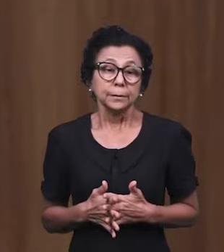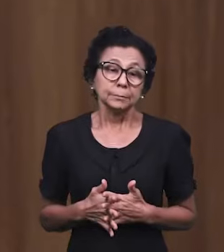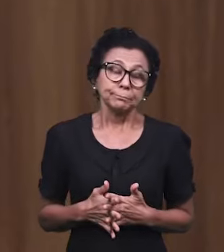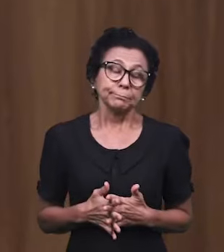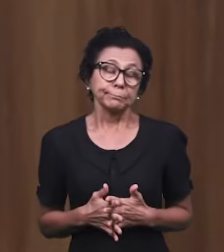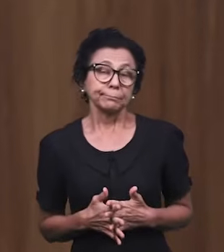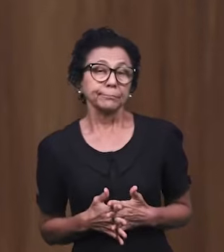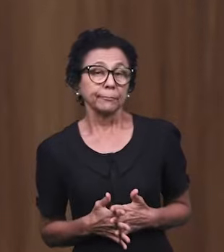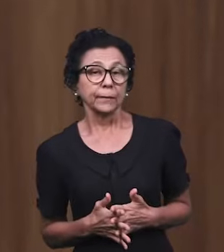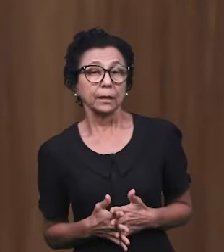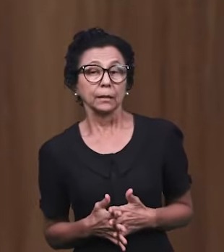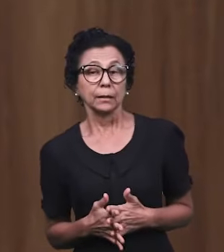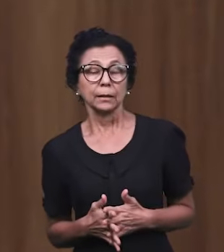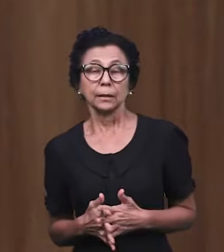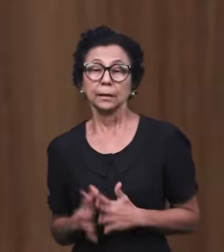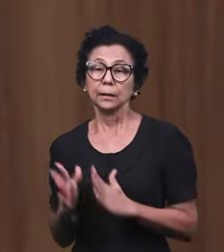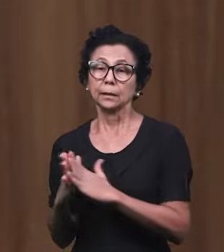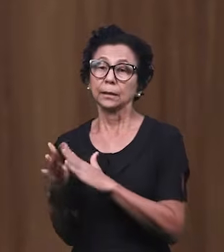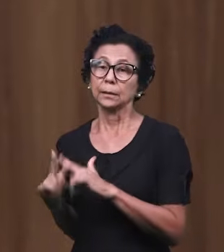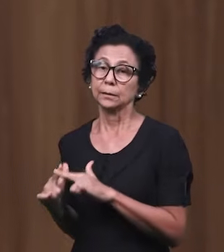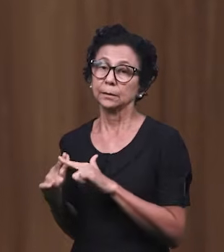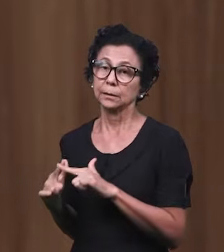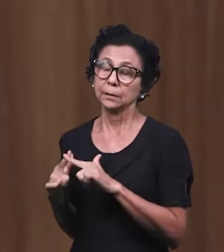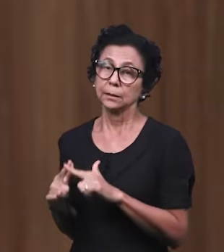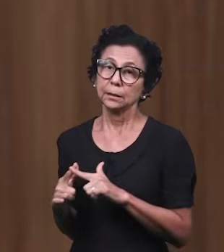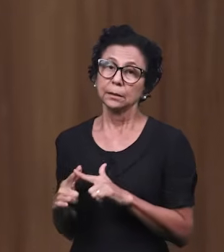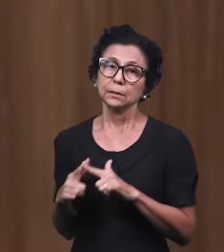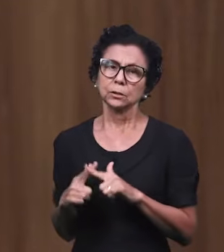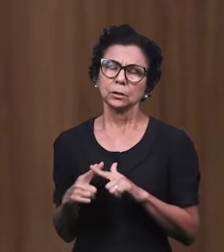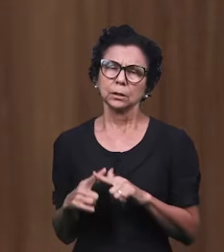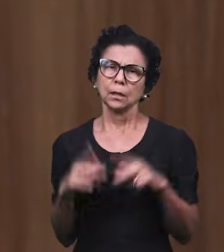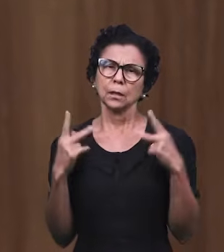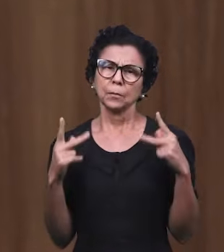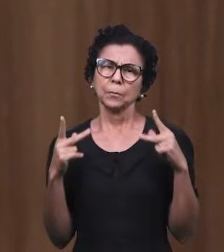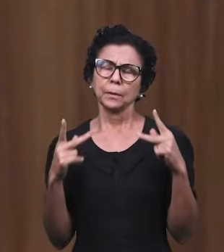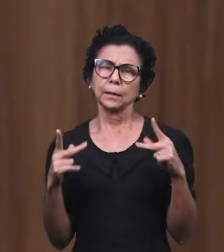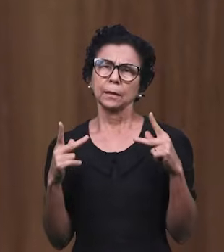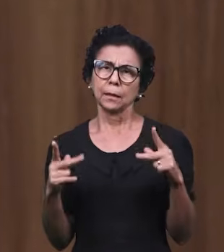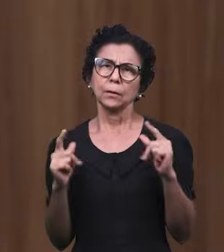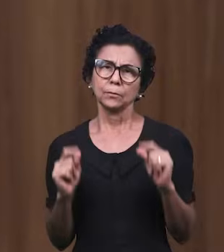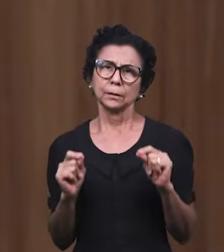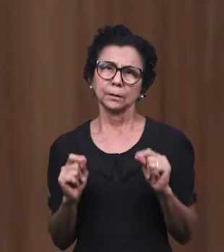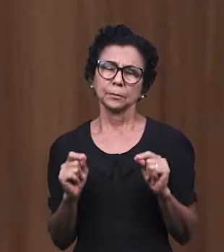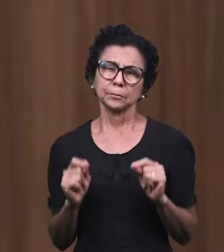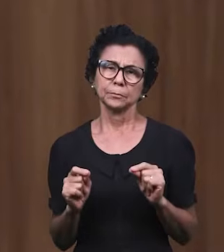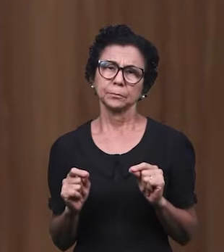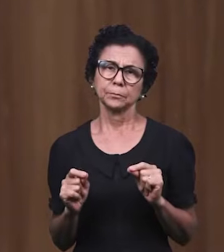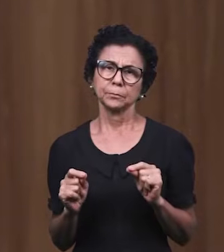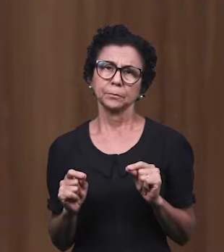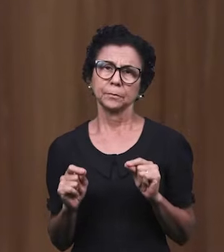ficou nesse momento bem centrada, pautada pelo Evangelho.